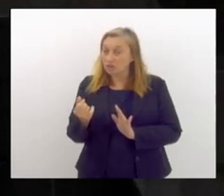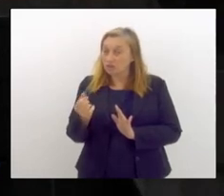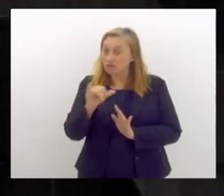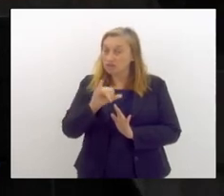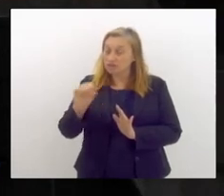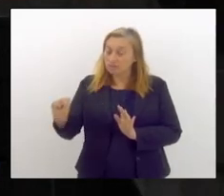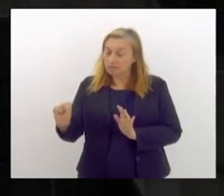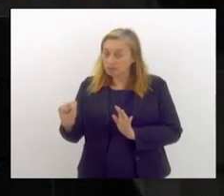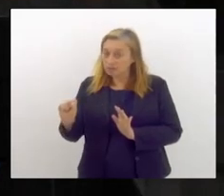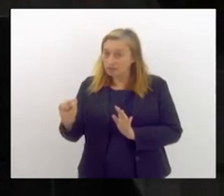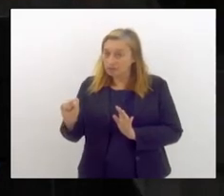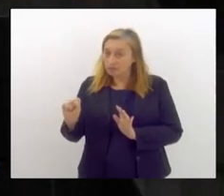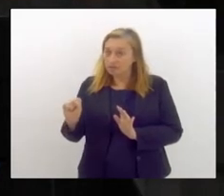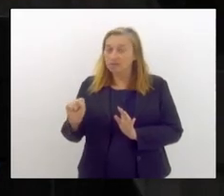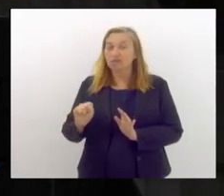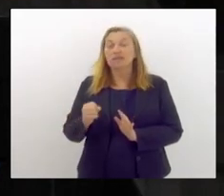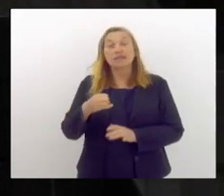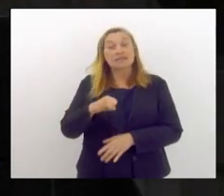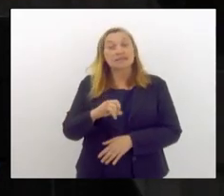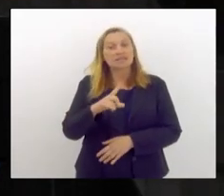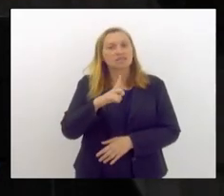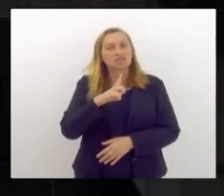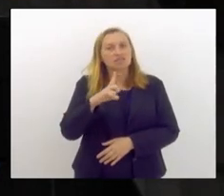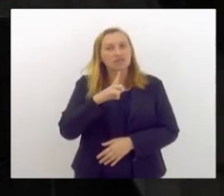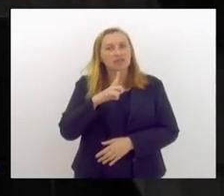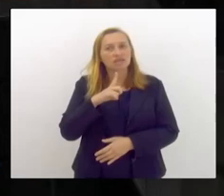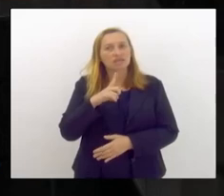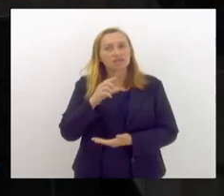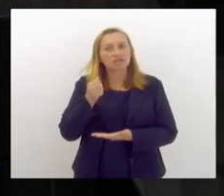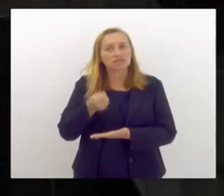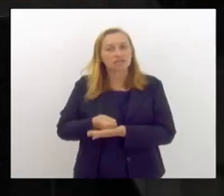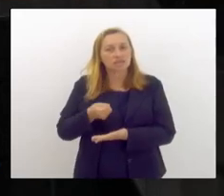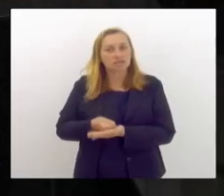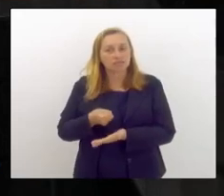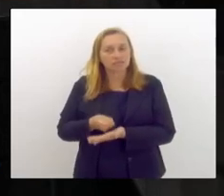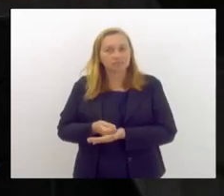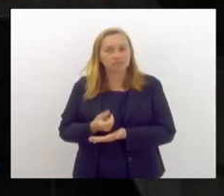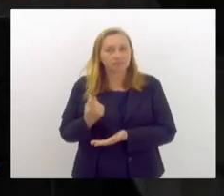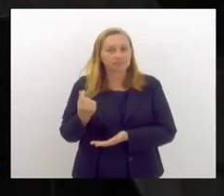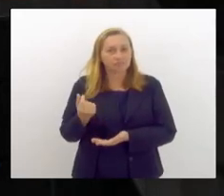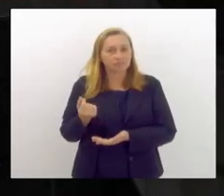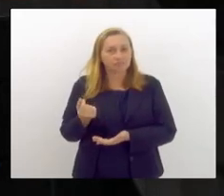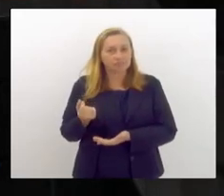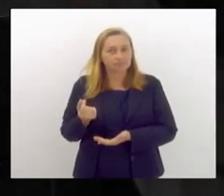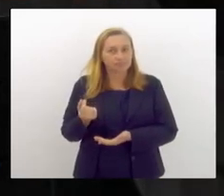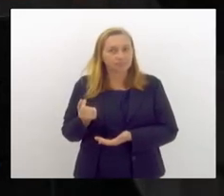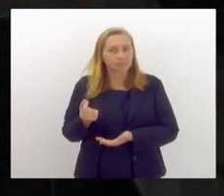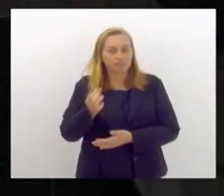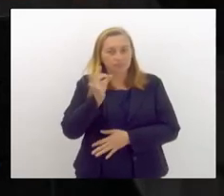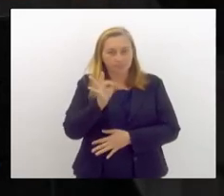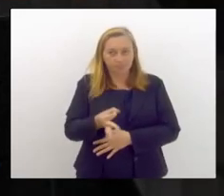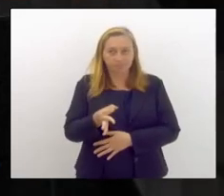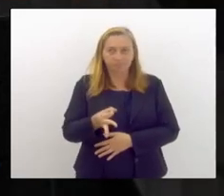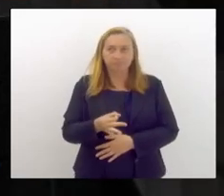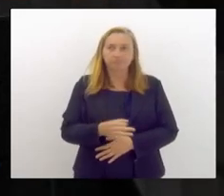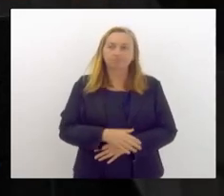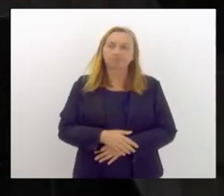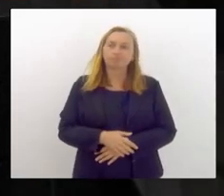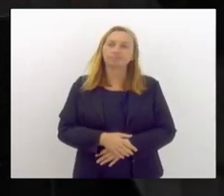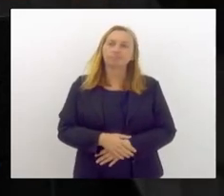ICMS. Se tivéssemos cobrando uma alíquota efetiva